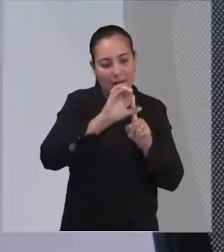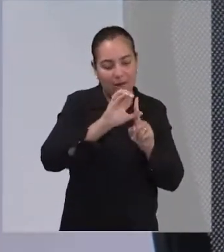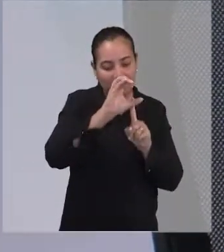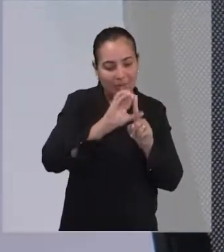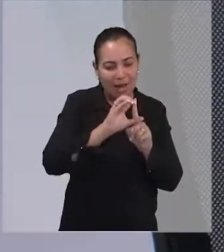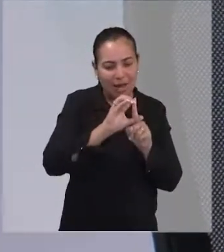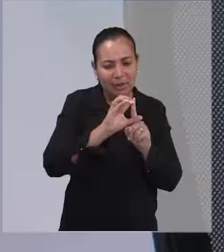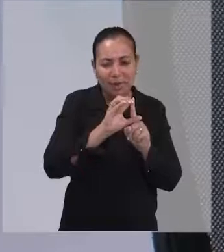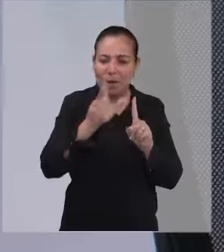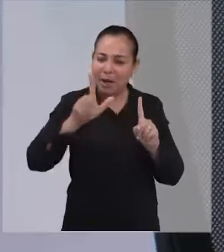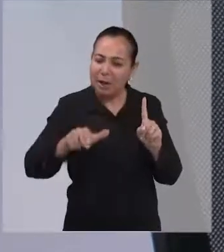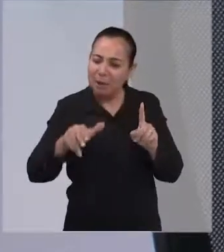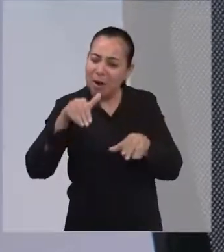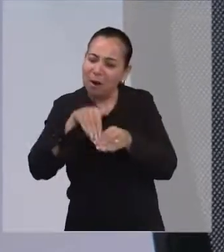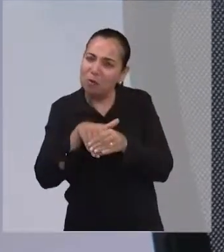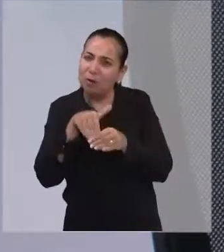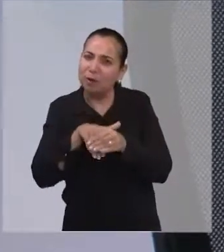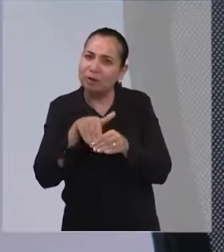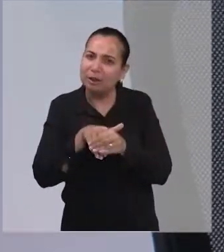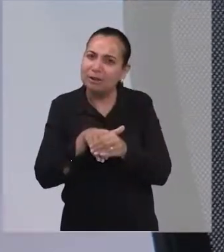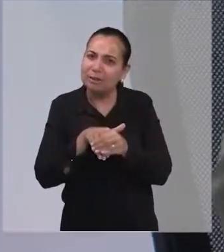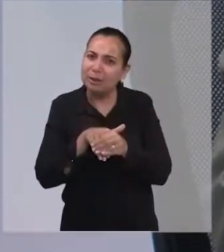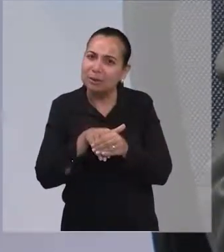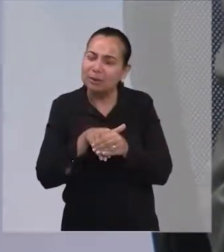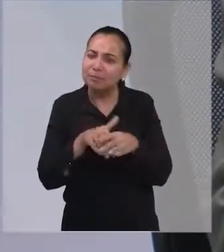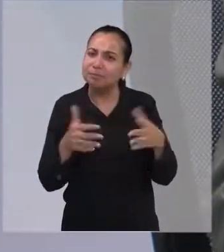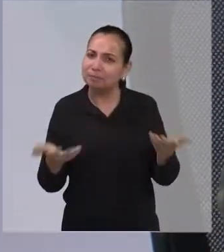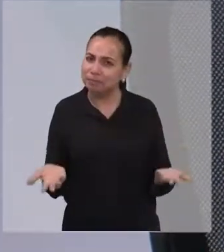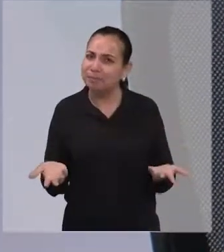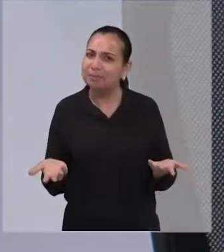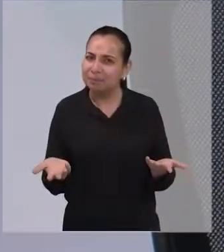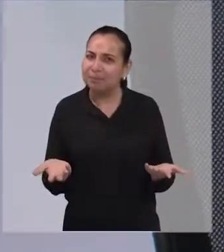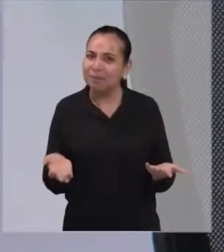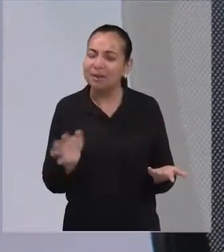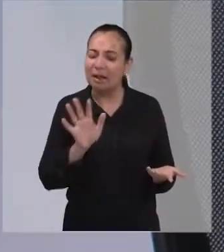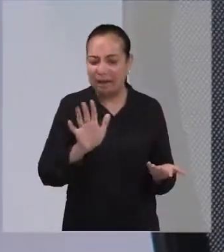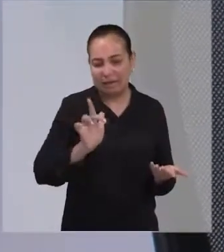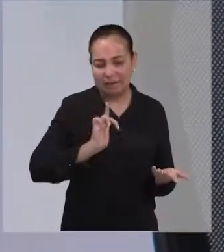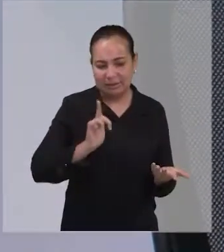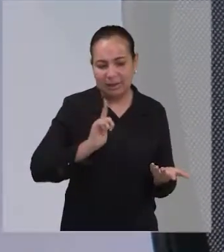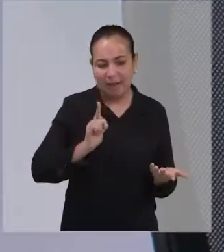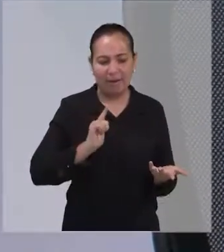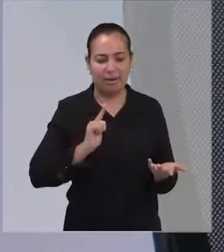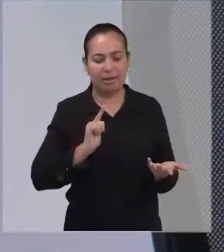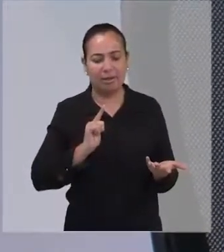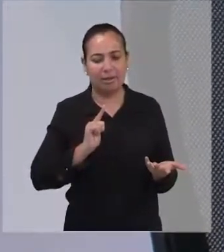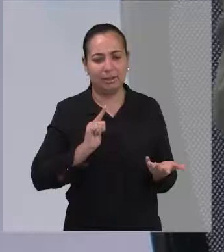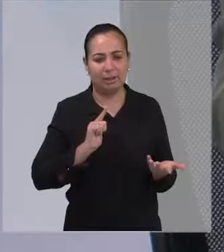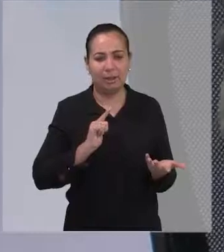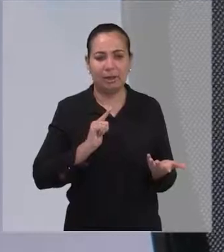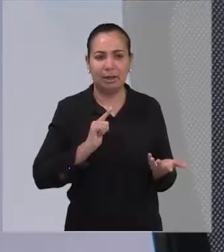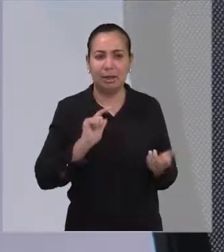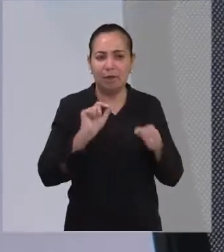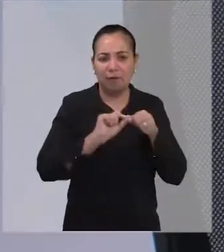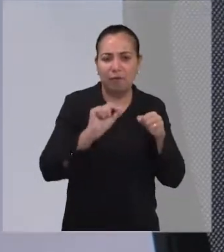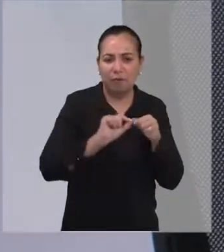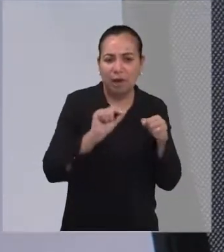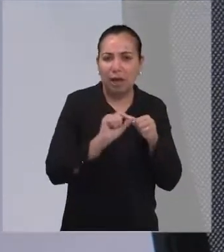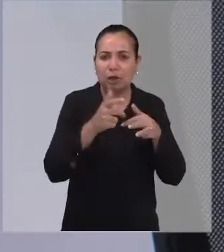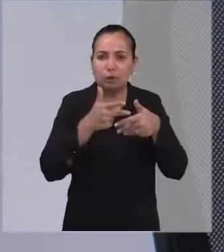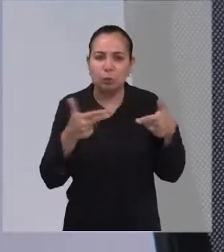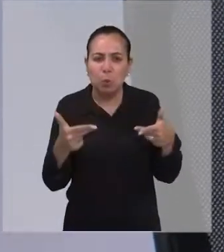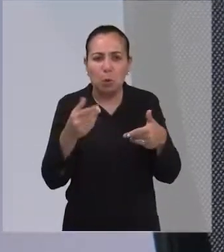eleitoral. Né? Inclusive os vazamentos de informação. Quer dizer, ações que se combinam com